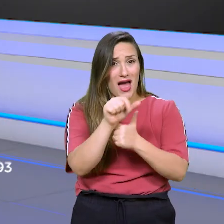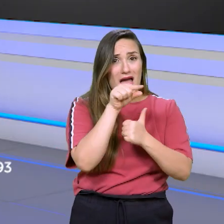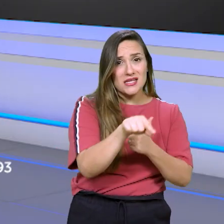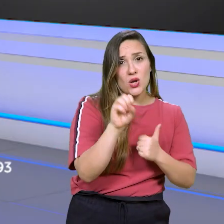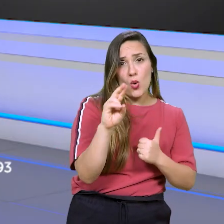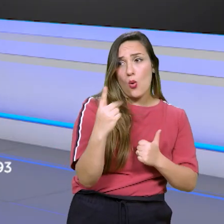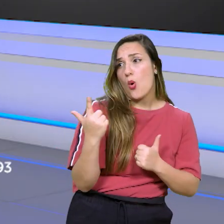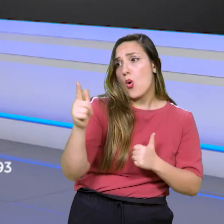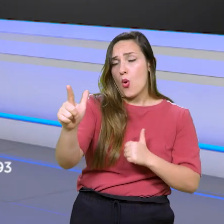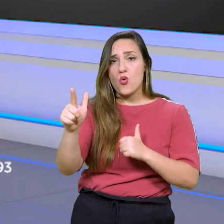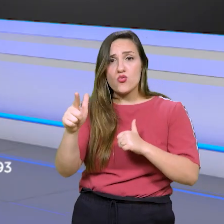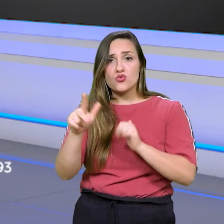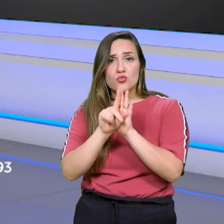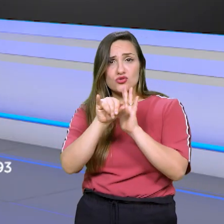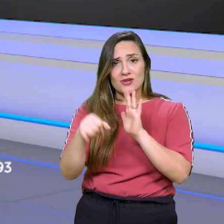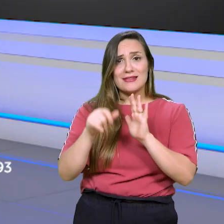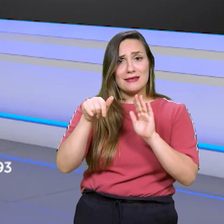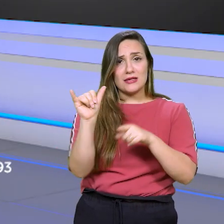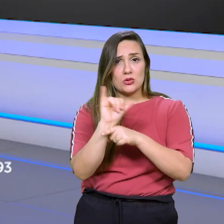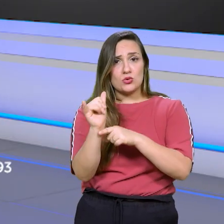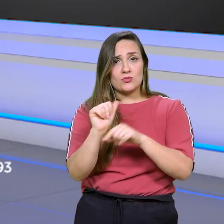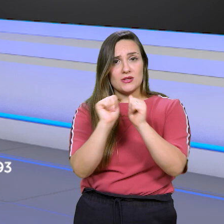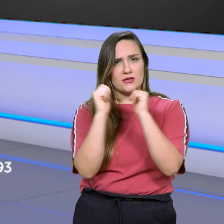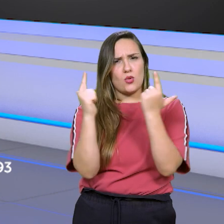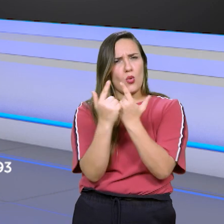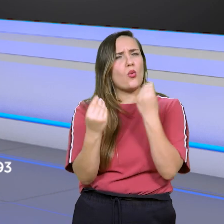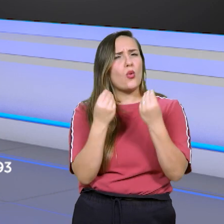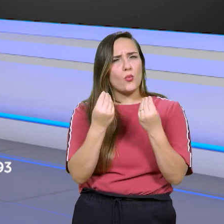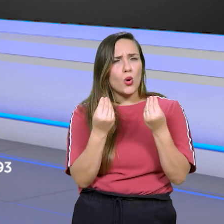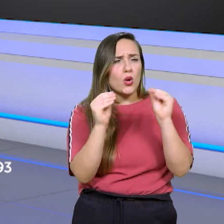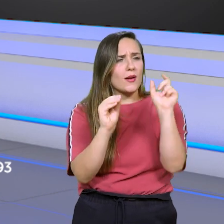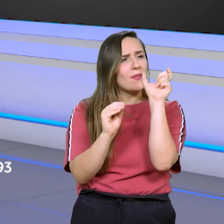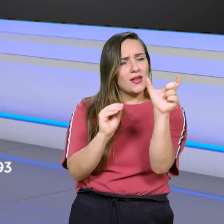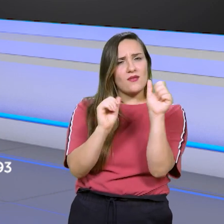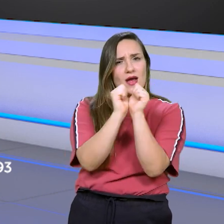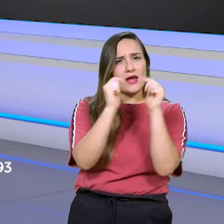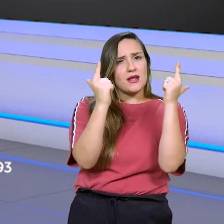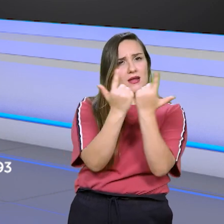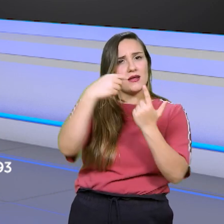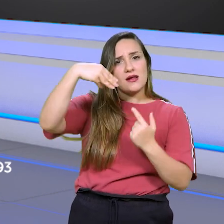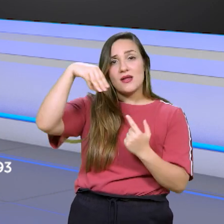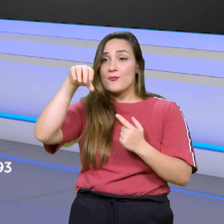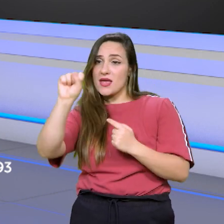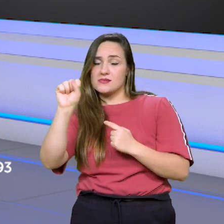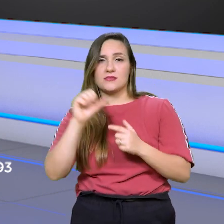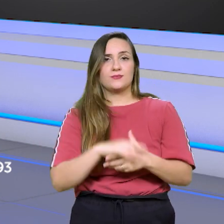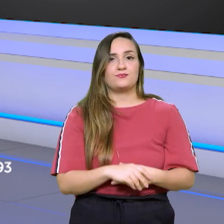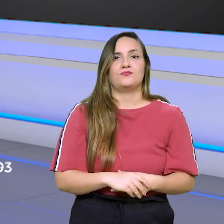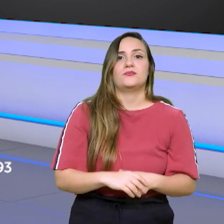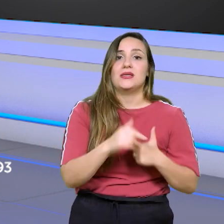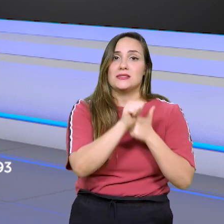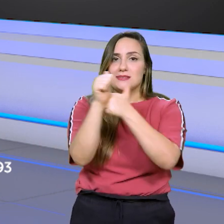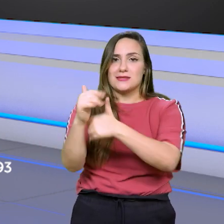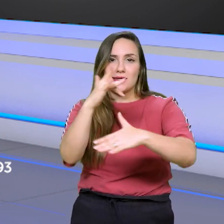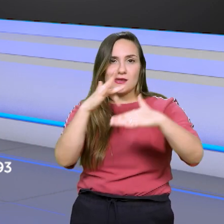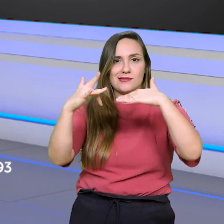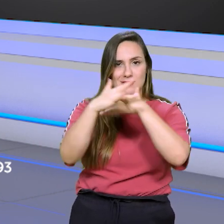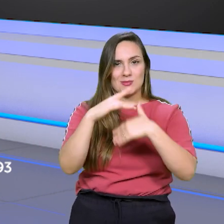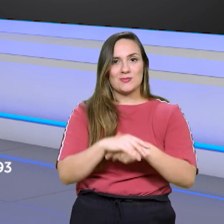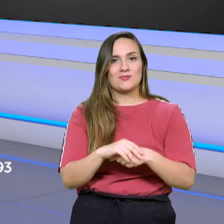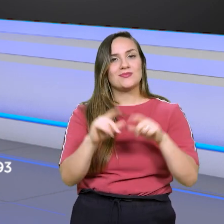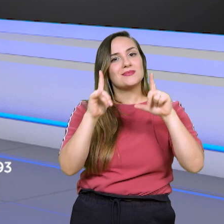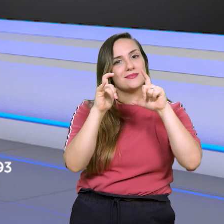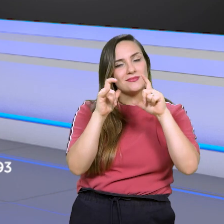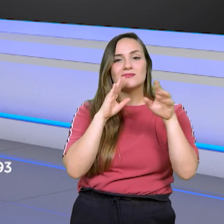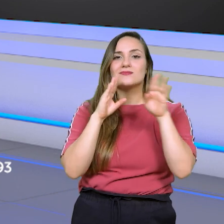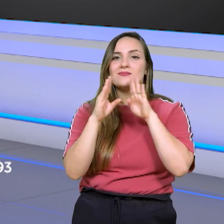conferir essas e outras reportagens no YouTube da Casa de Leis. Basta pesquisar por Assembleia Legislativa de MS. Siga as